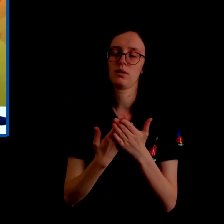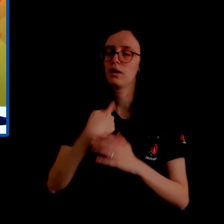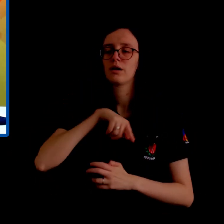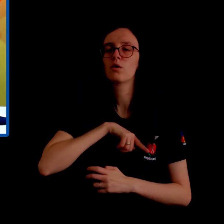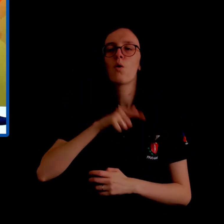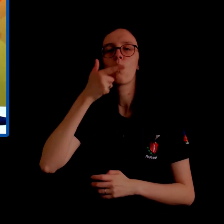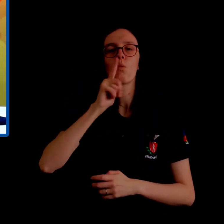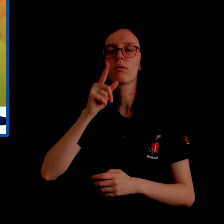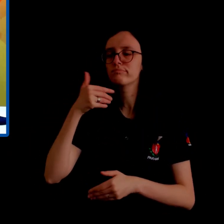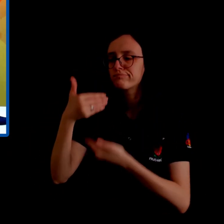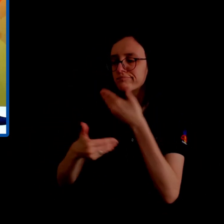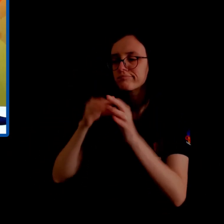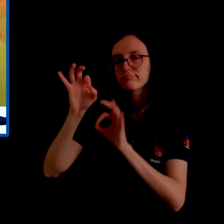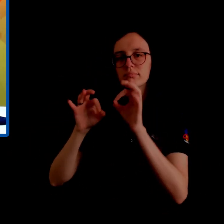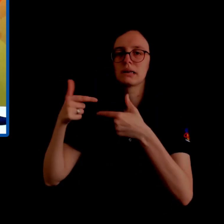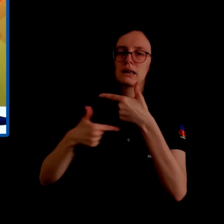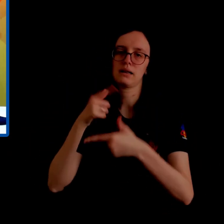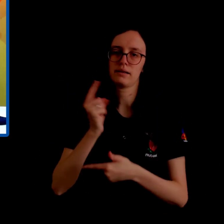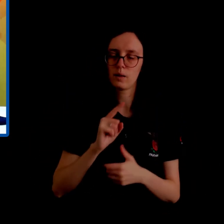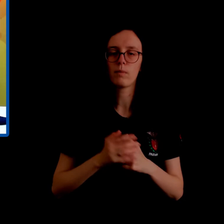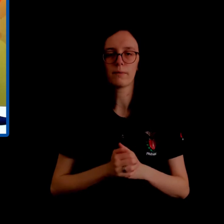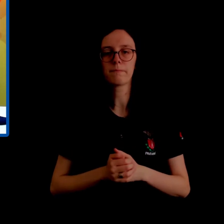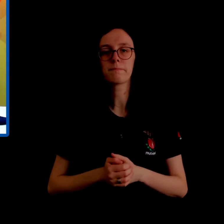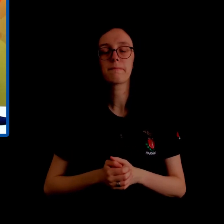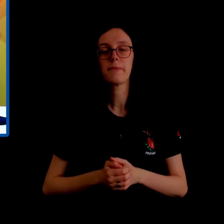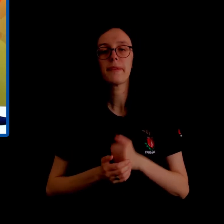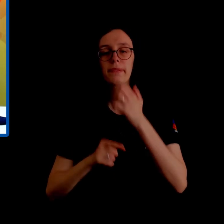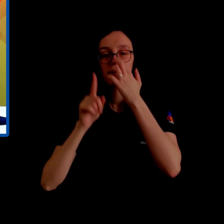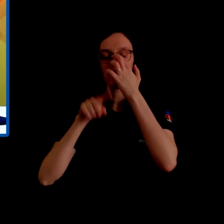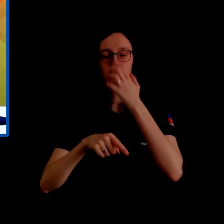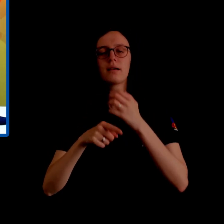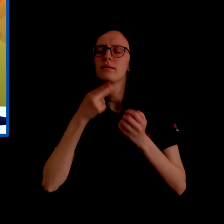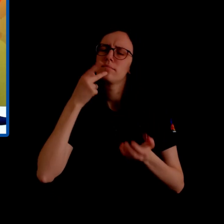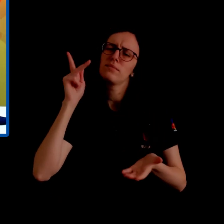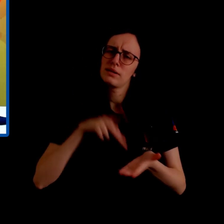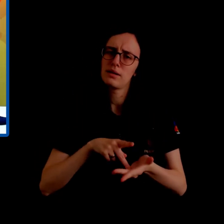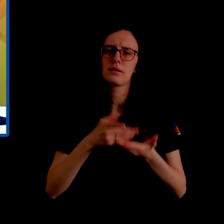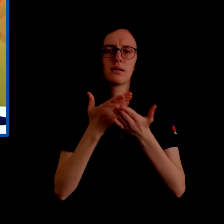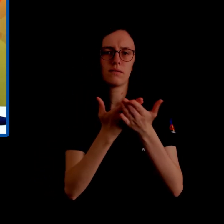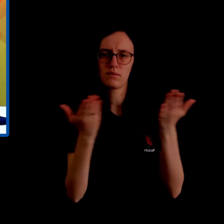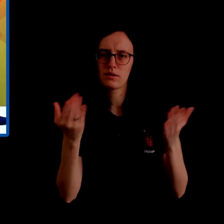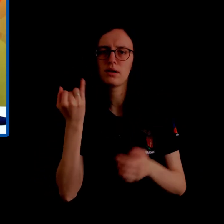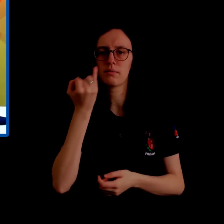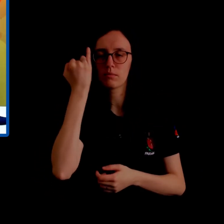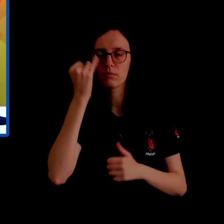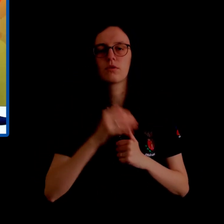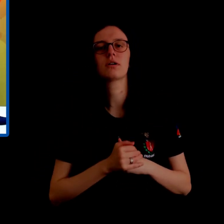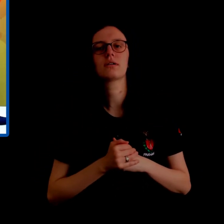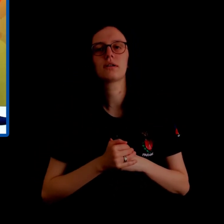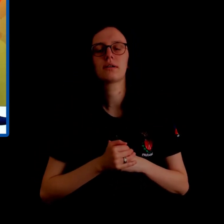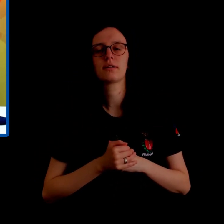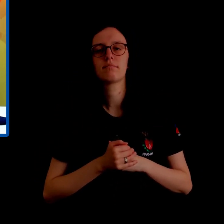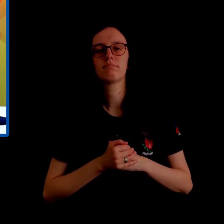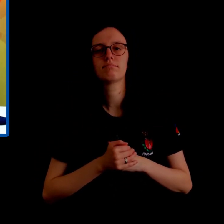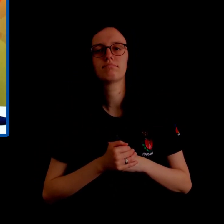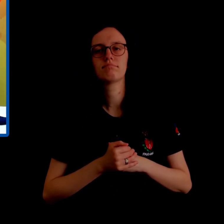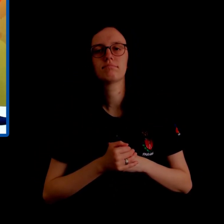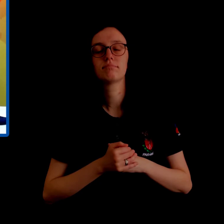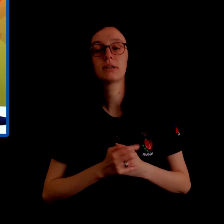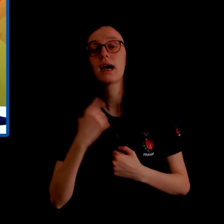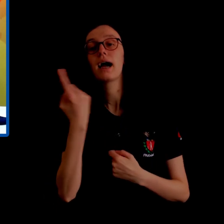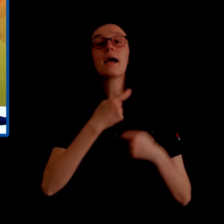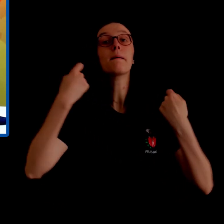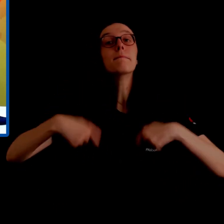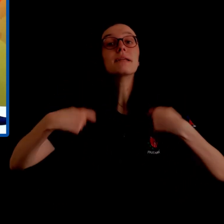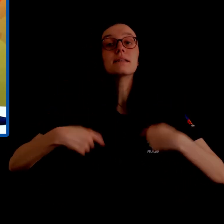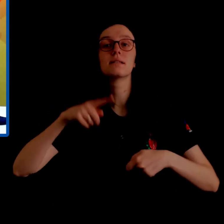consegue desenvolver o trabalho. Tá? Então, assim, é uma fala muito franca que a gente tem com vocês, no sentido de que a gente tem que fazer